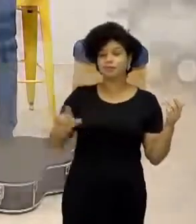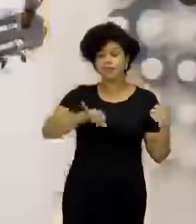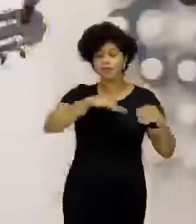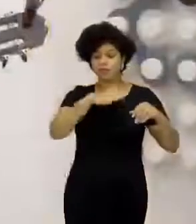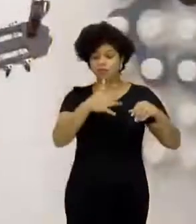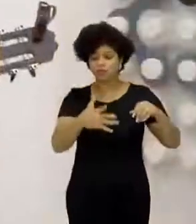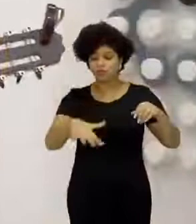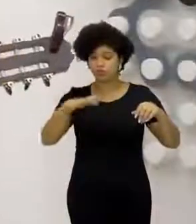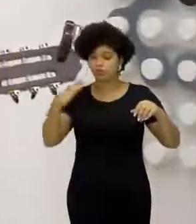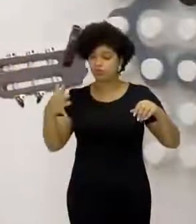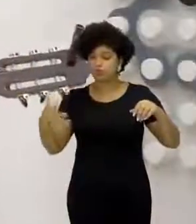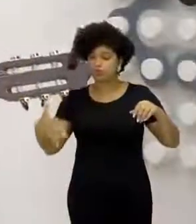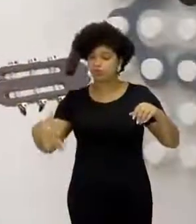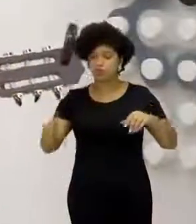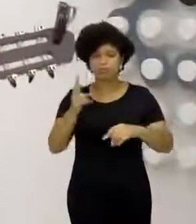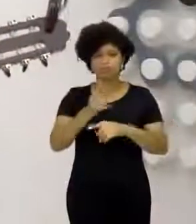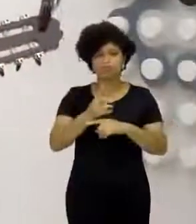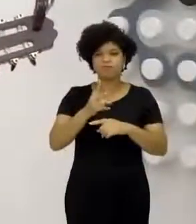perturbação do meio.